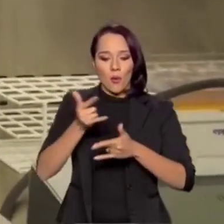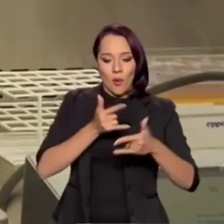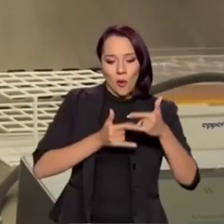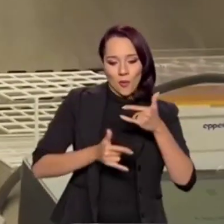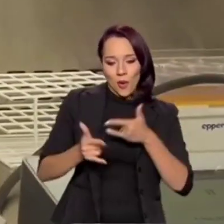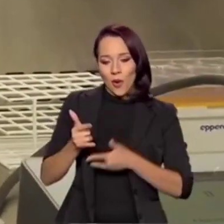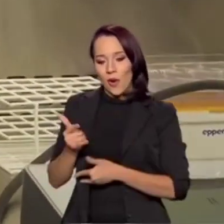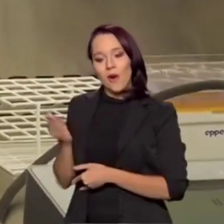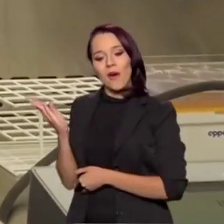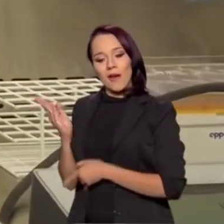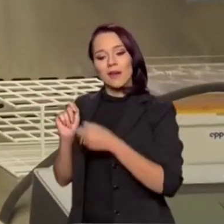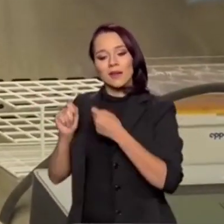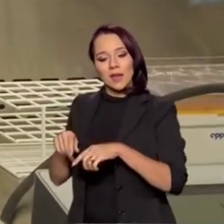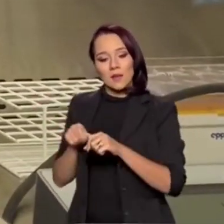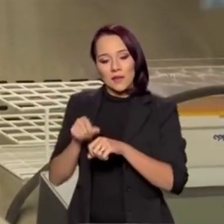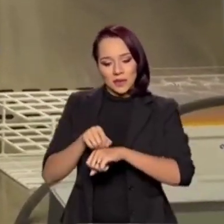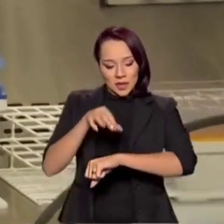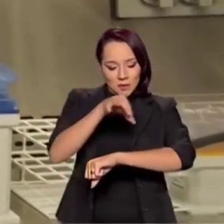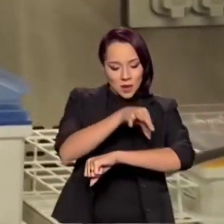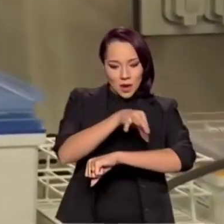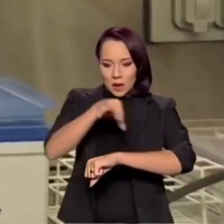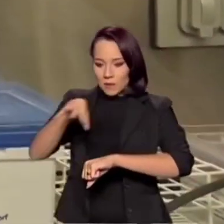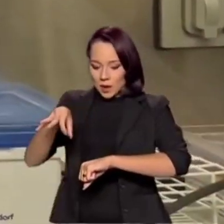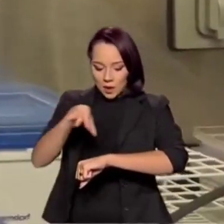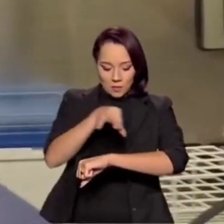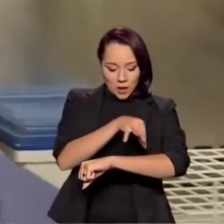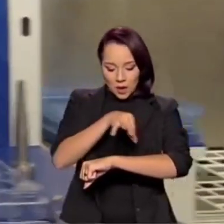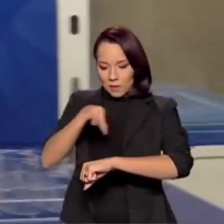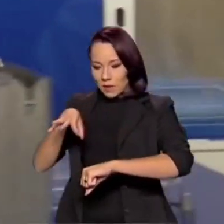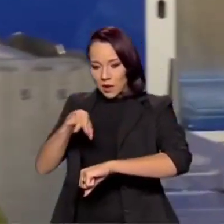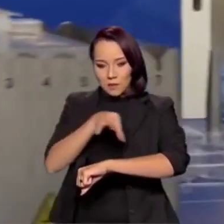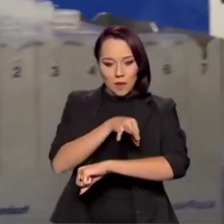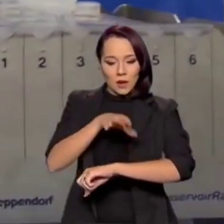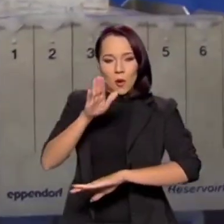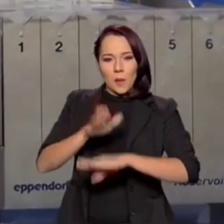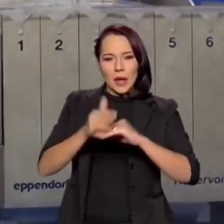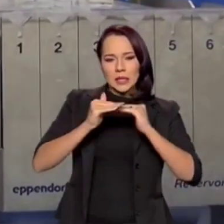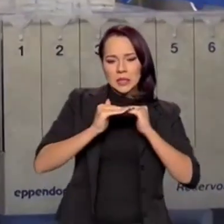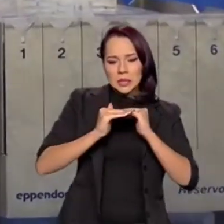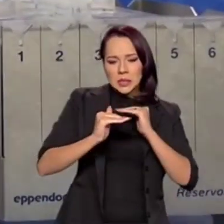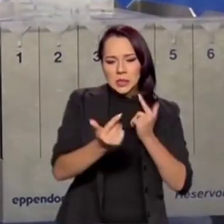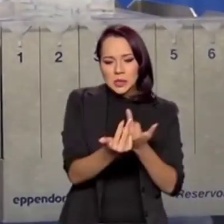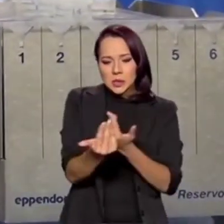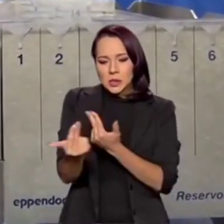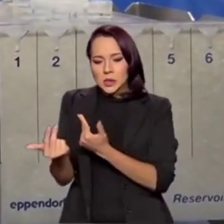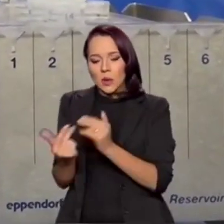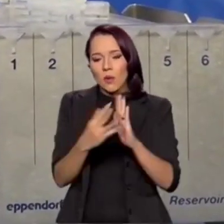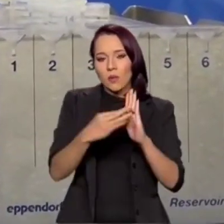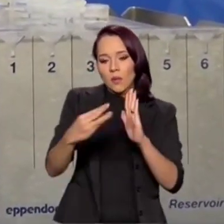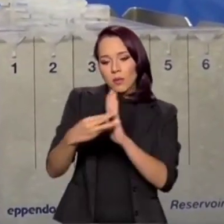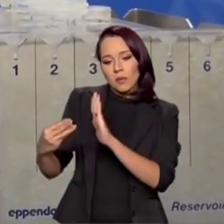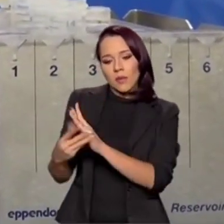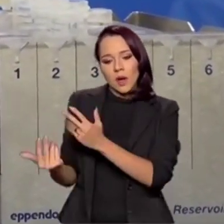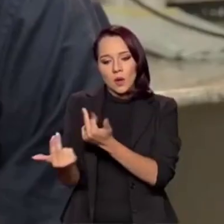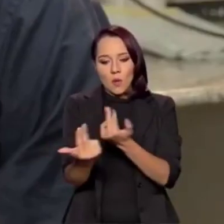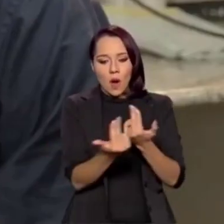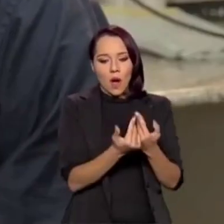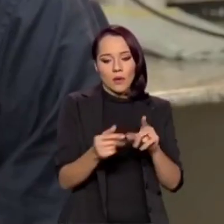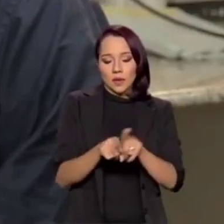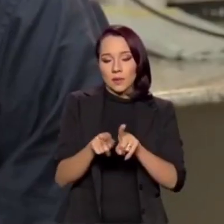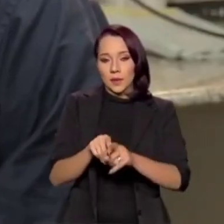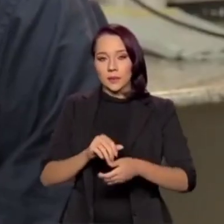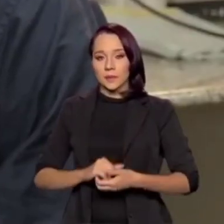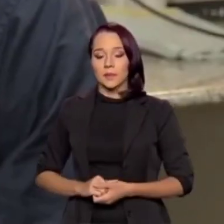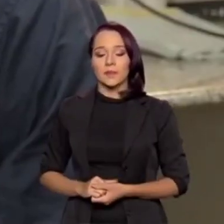que possa produzir esferoides em grande quantidade e com maior homogeneidade e reprodutibilidade. Além